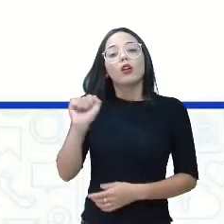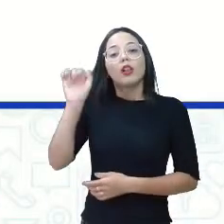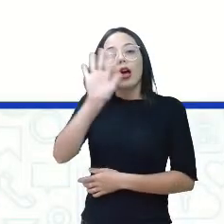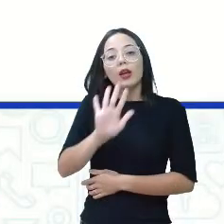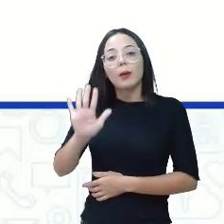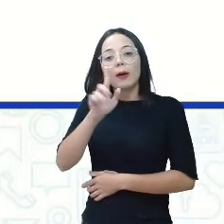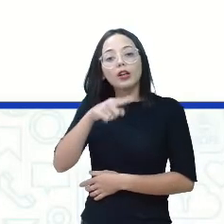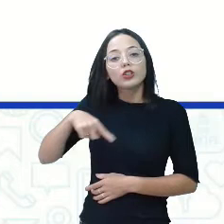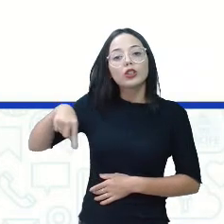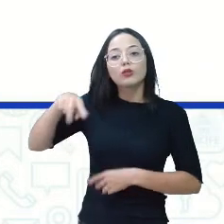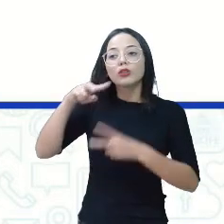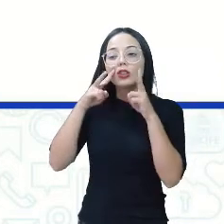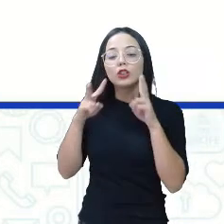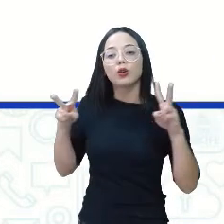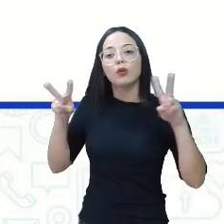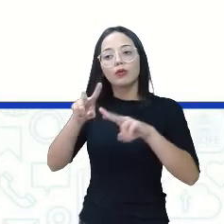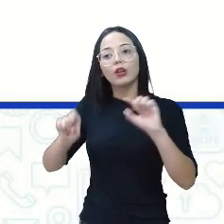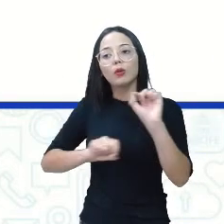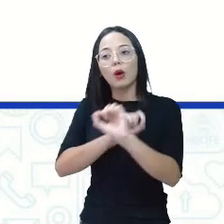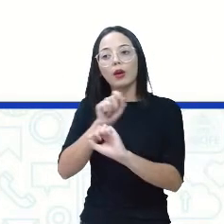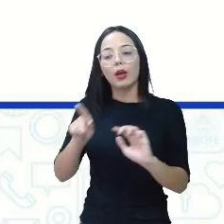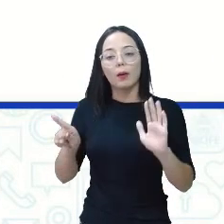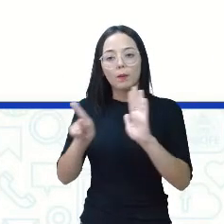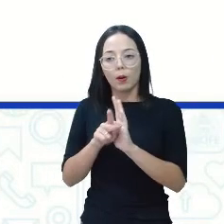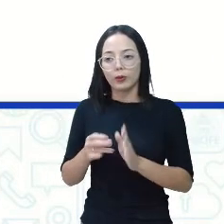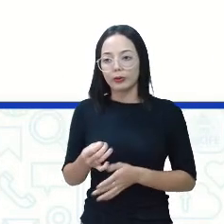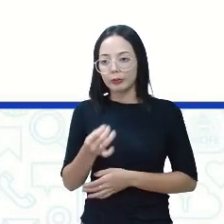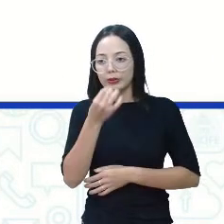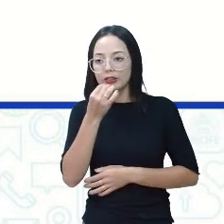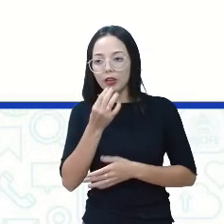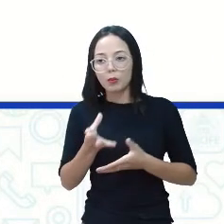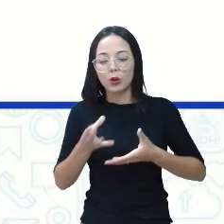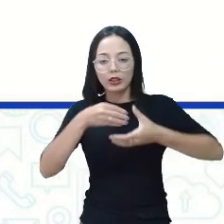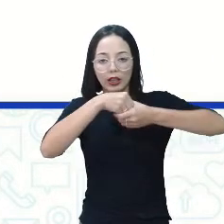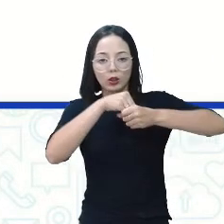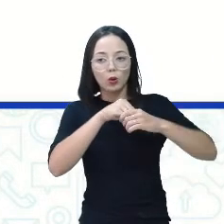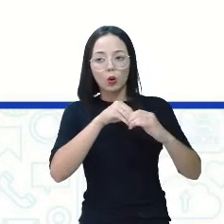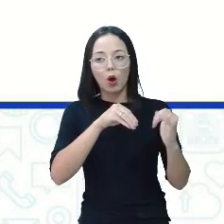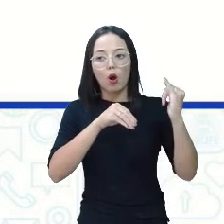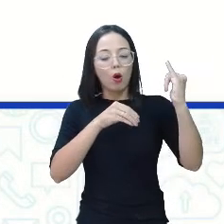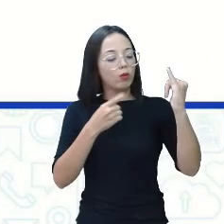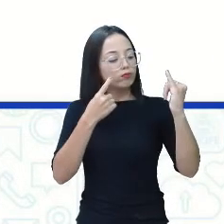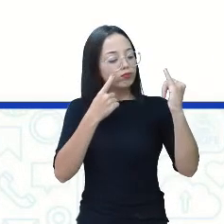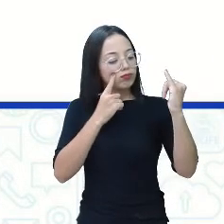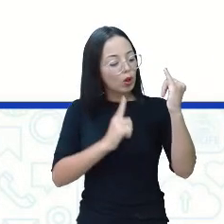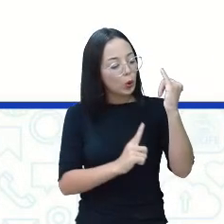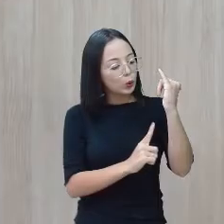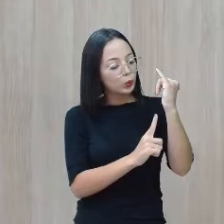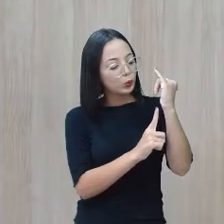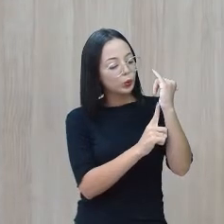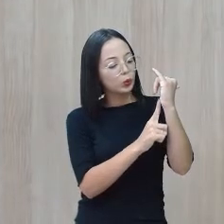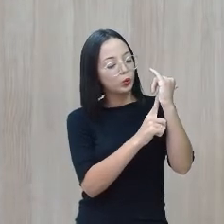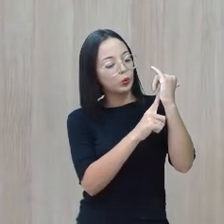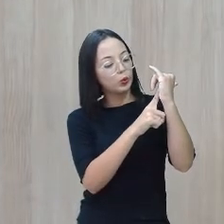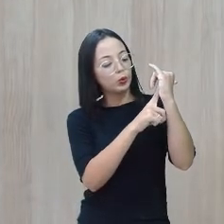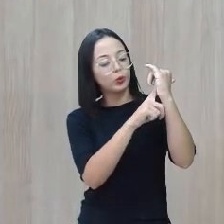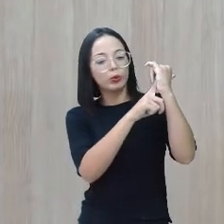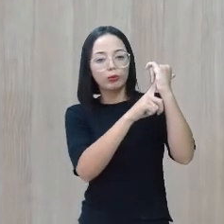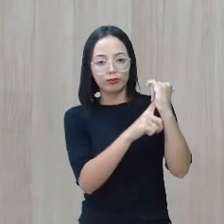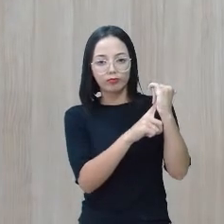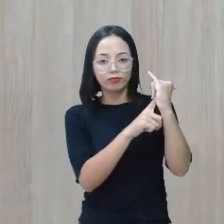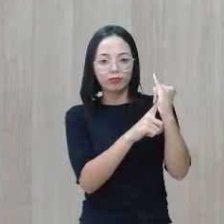vocês estão vendo aqui, é como ele fica no útero da mulher, né? Aqui fica o útero e ele fica